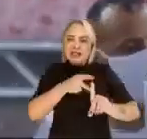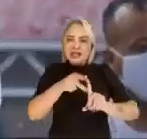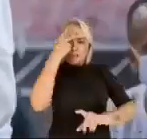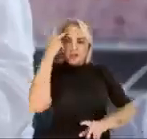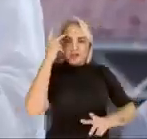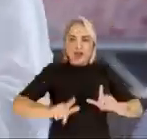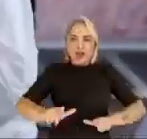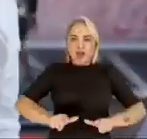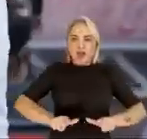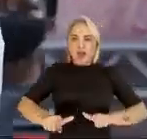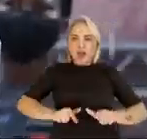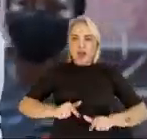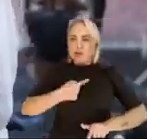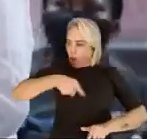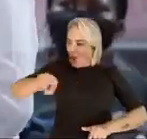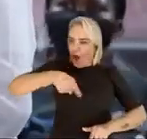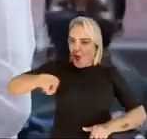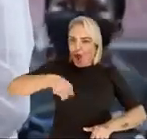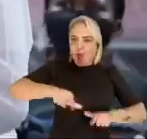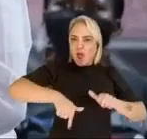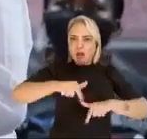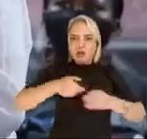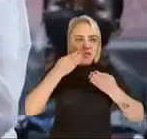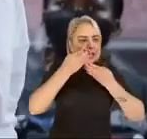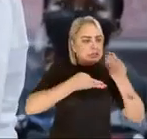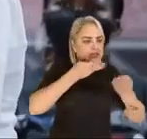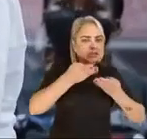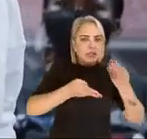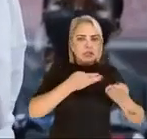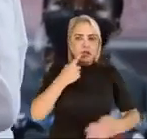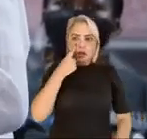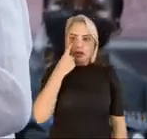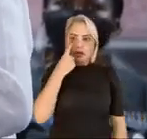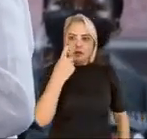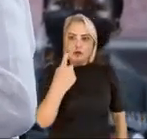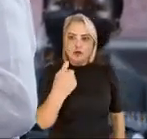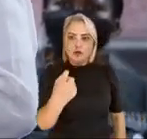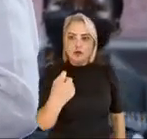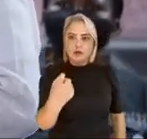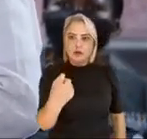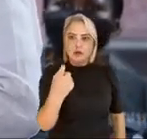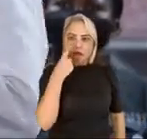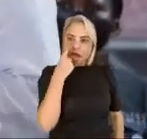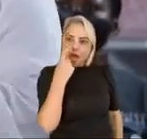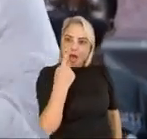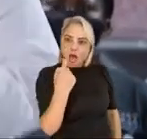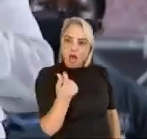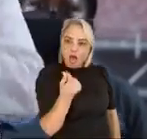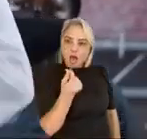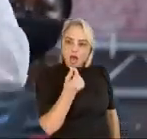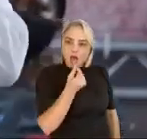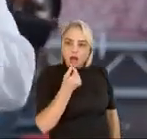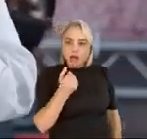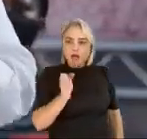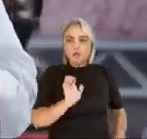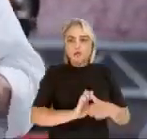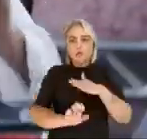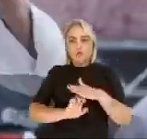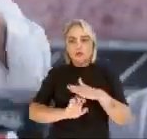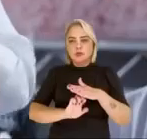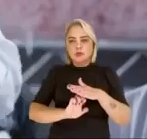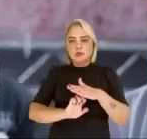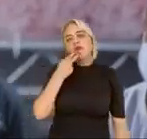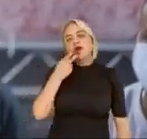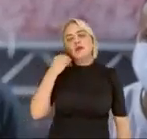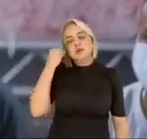voltarem a trabalhar e atender os interesses gananciosos dos empresários. Eu falo isso com muita experiência